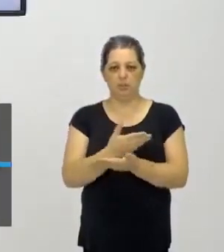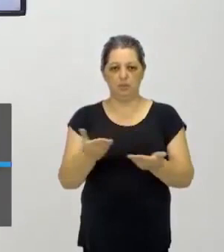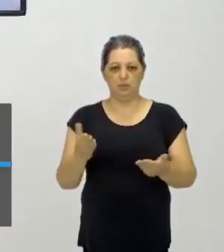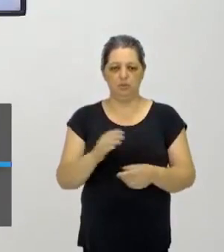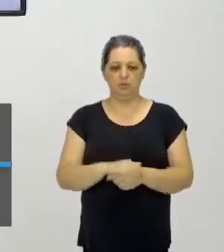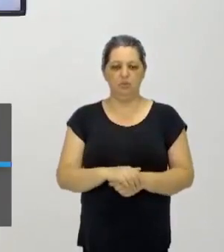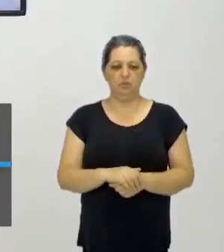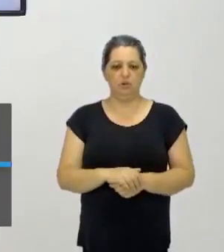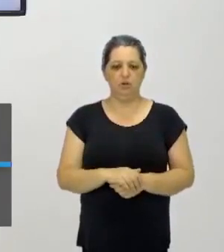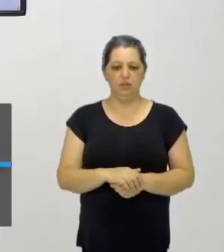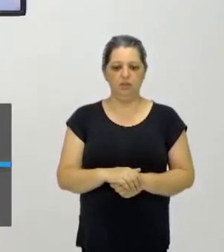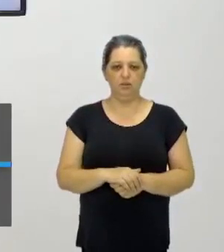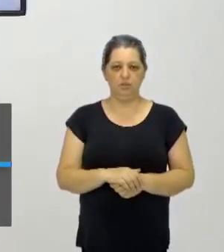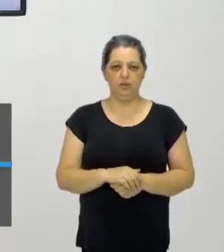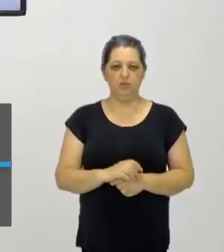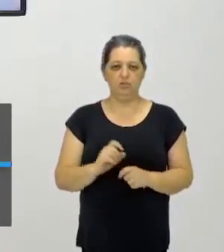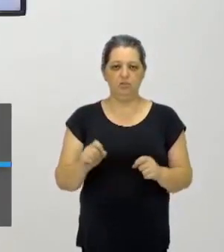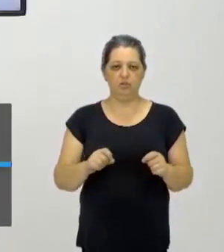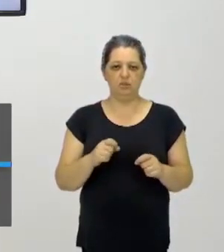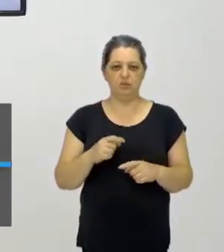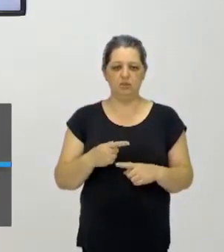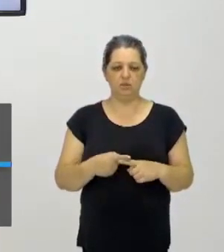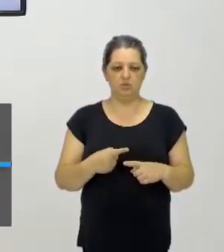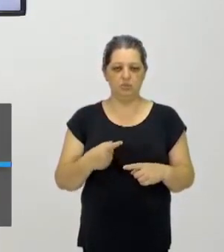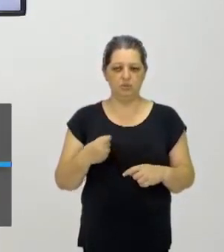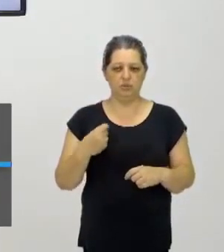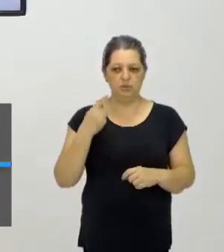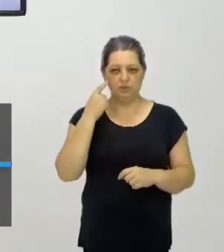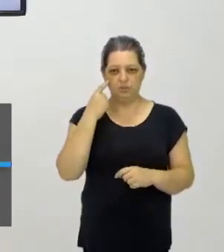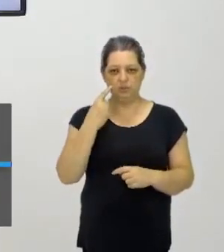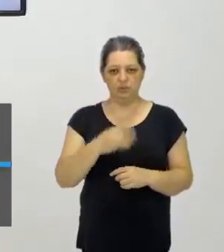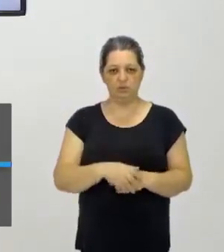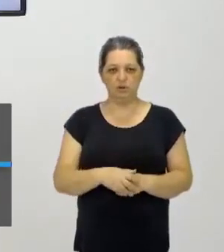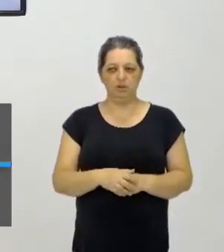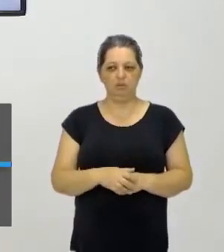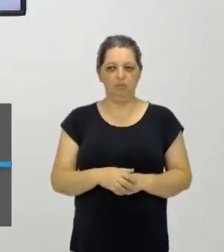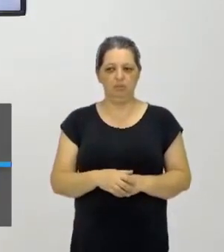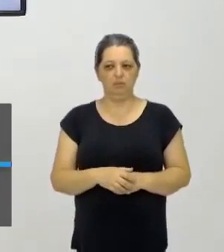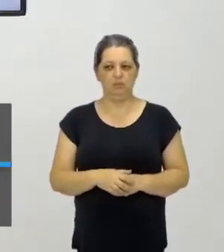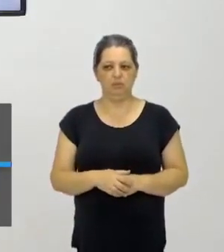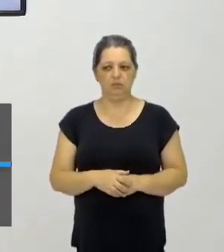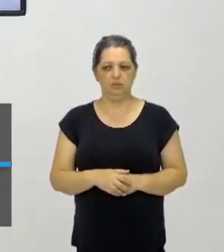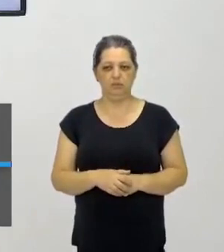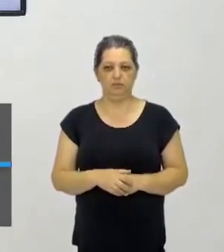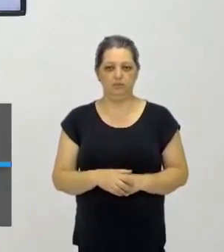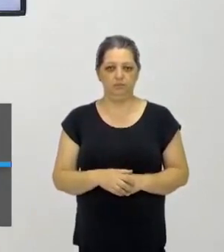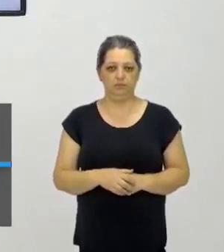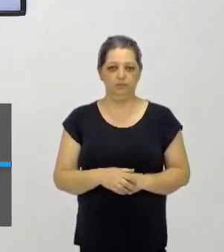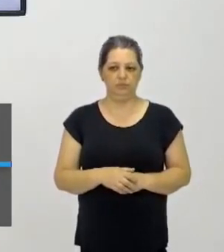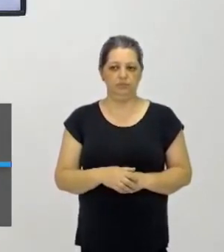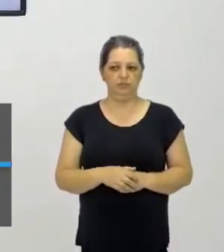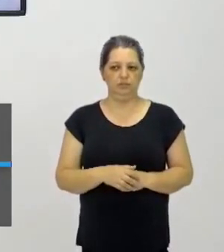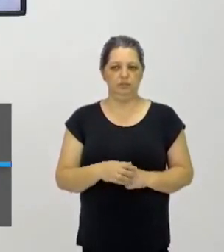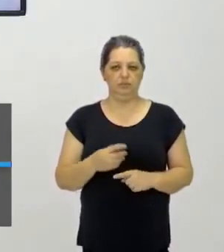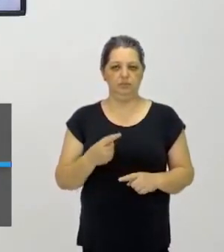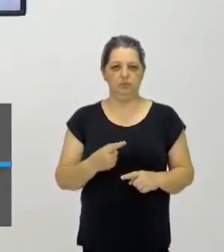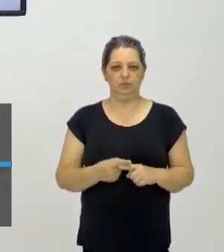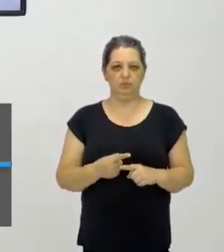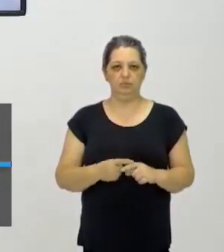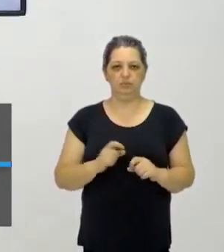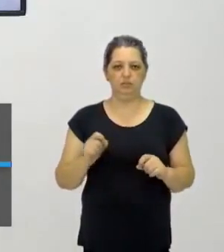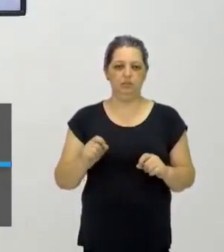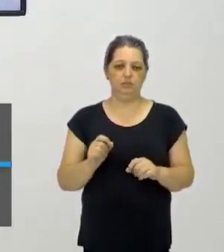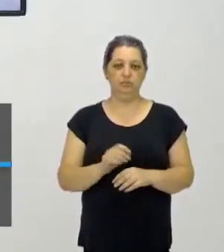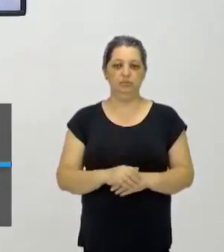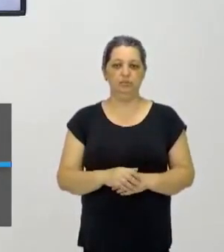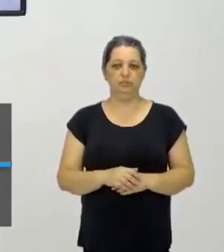vocês. Mas entrem em contato. É bastante importante essa interação, né? Porque assim vocês conseguem sugerir também, além dos canais que a gente tem,